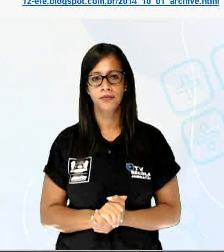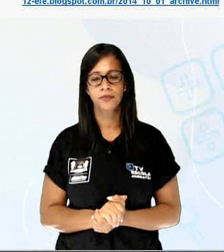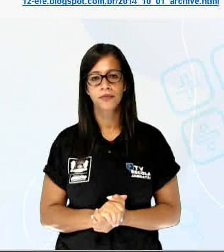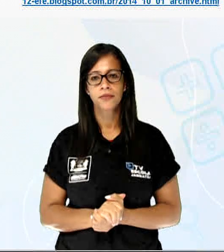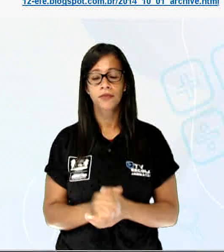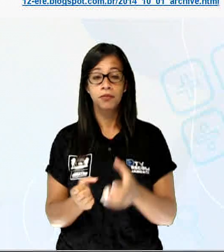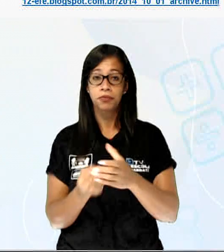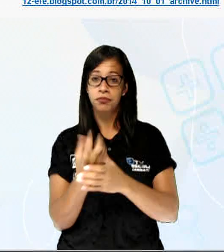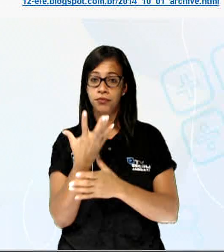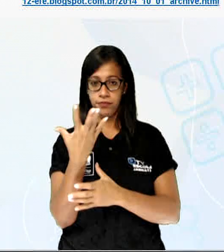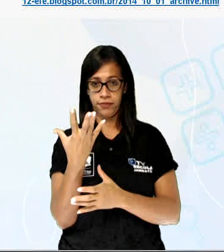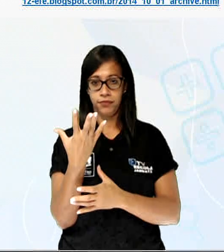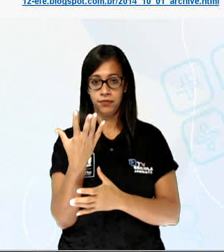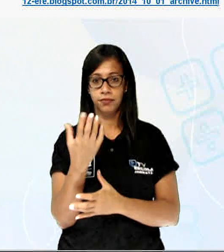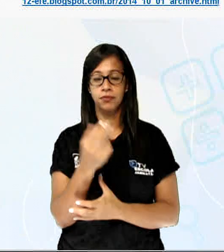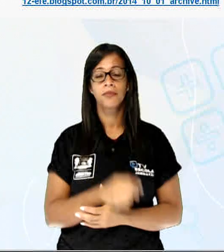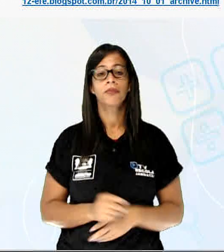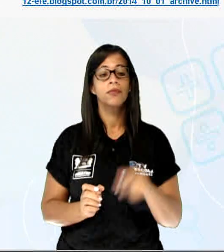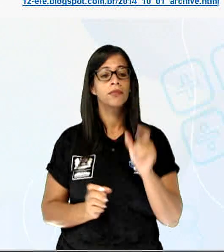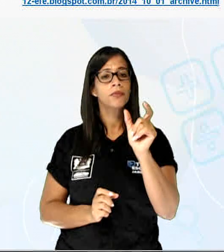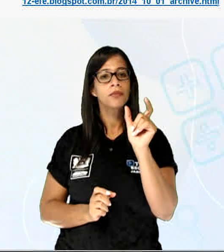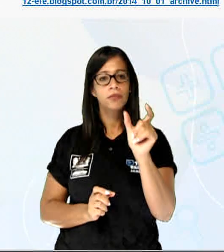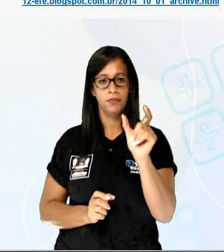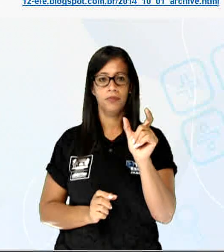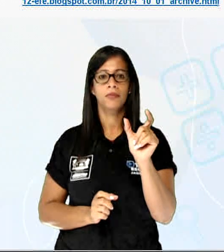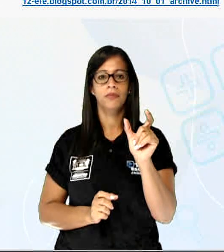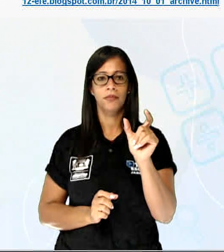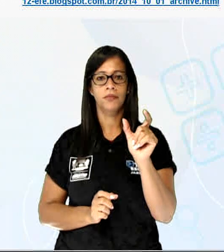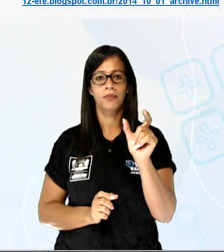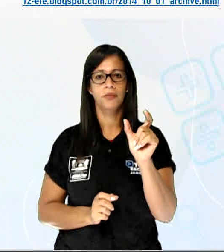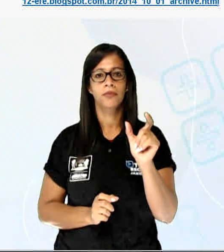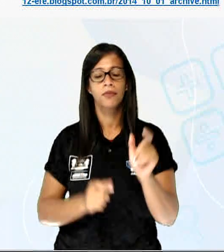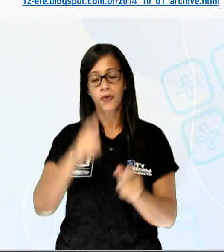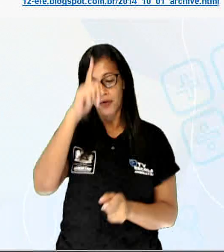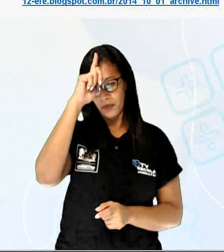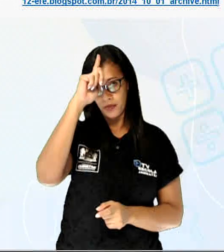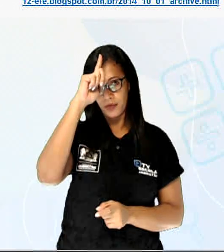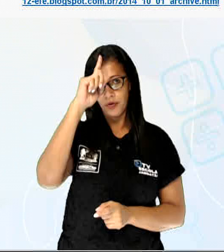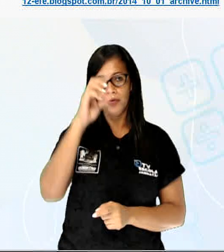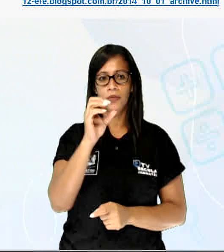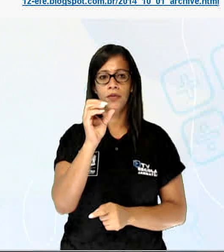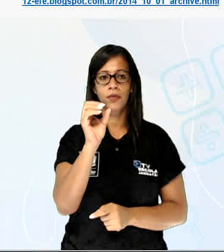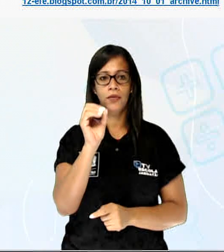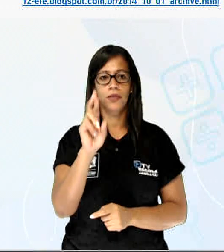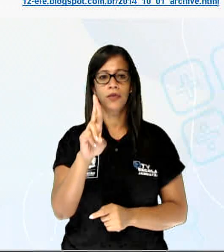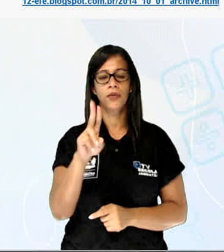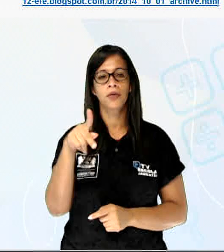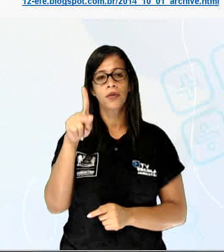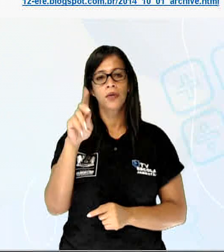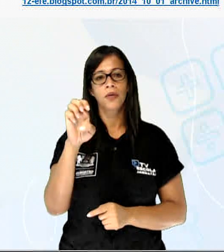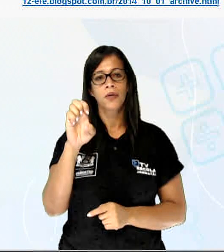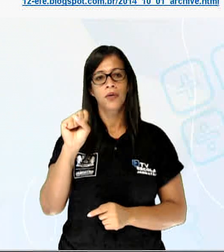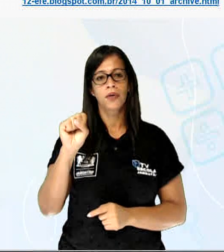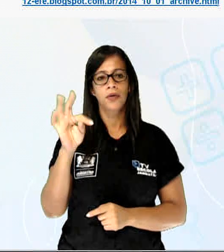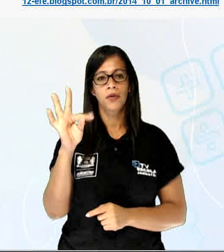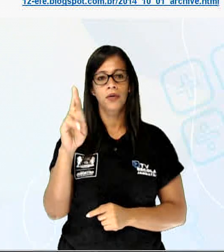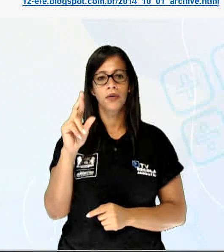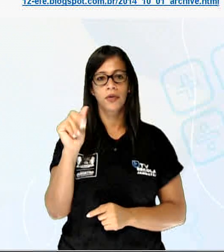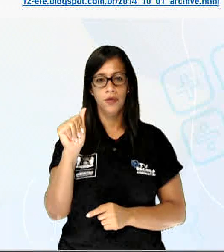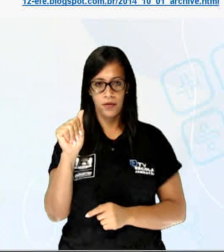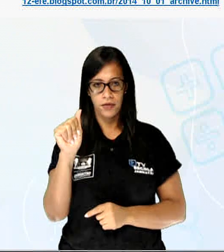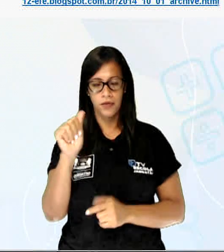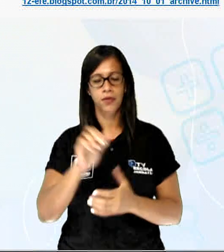A palavra orquestra vem do grego orquestra, que é um lugar situado entre o palco e a plateia, onde